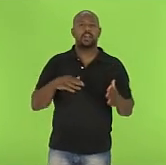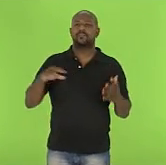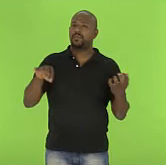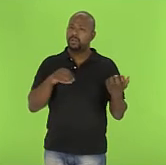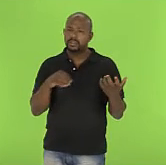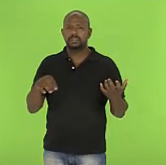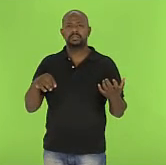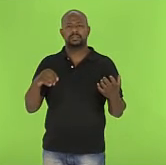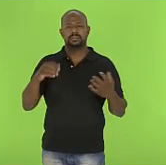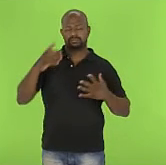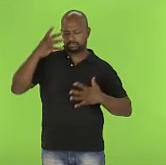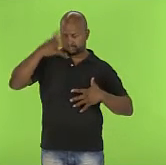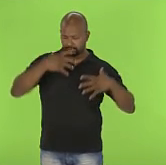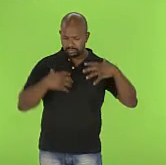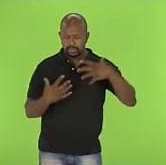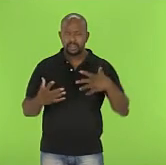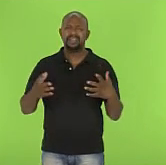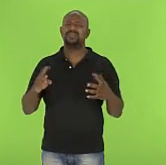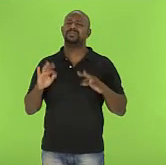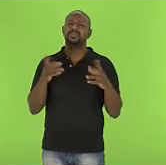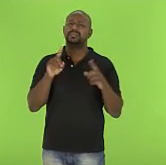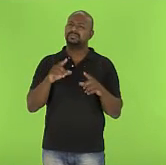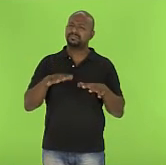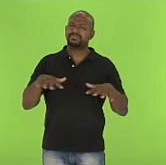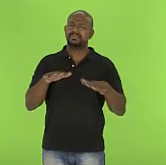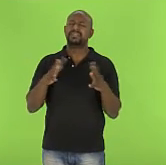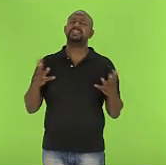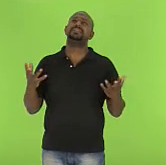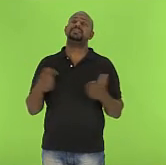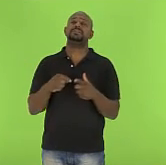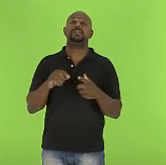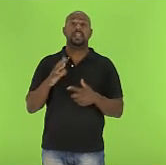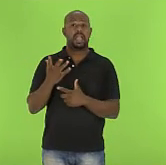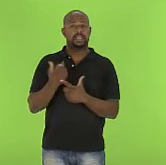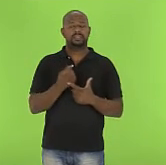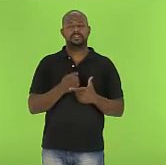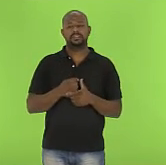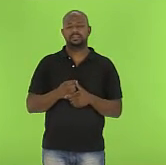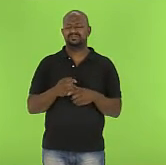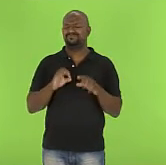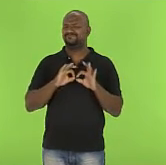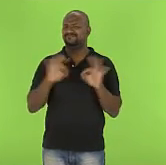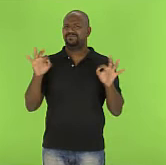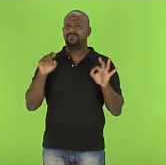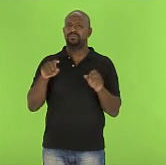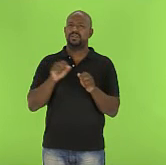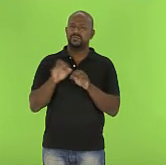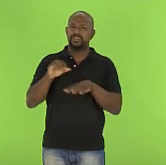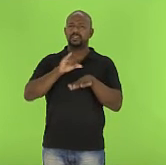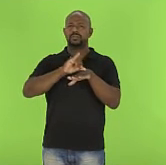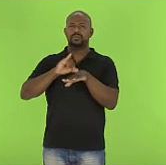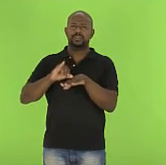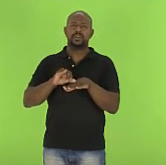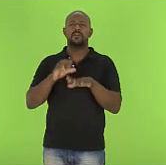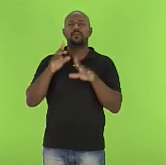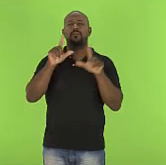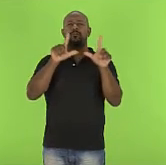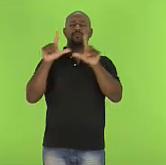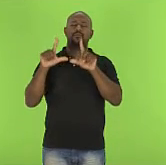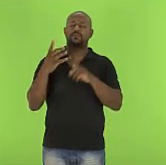plásticos, figurinistas, caracterizadores. Então, é um espaço extremamente artístico, ótimo para fazer